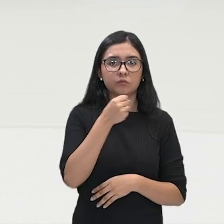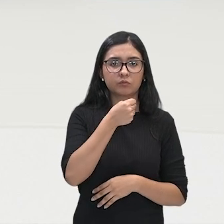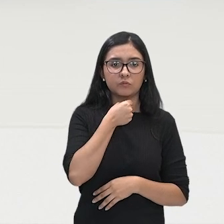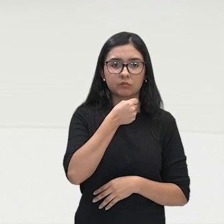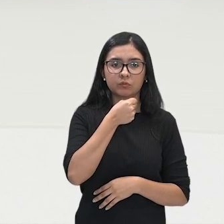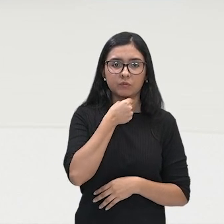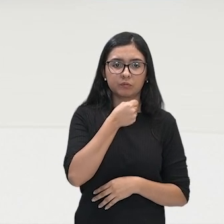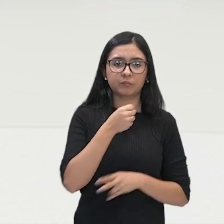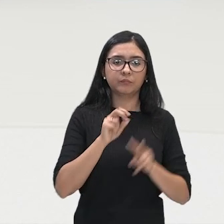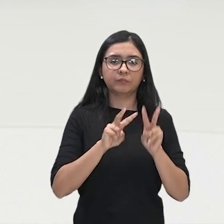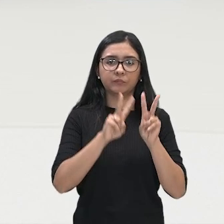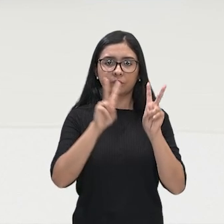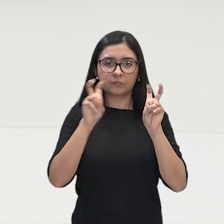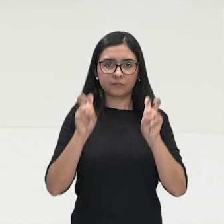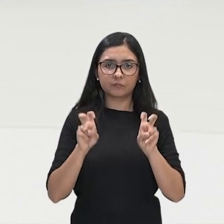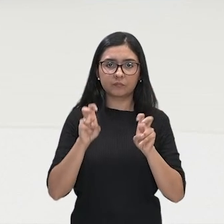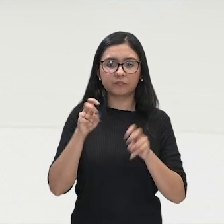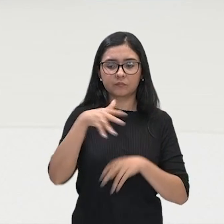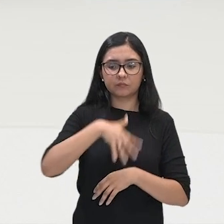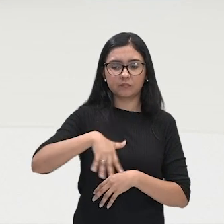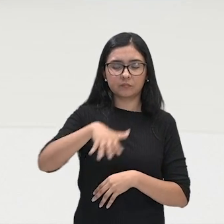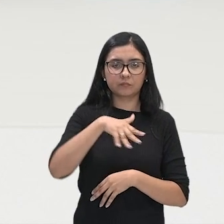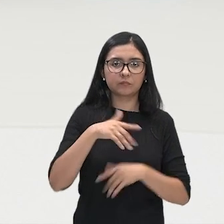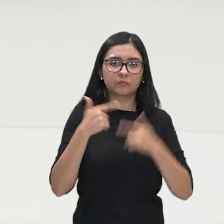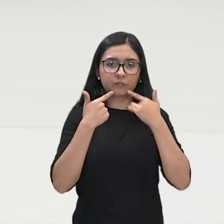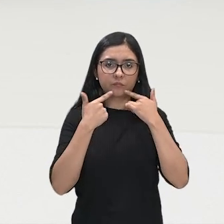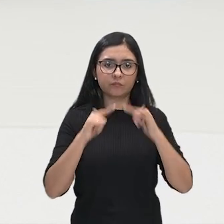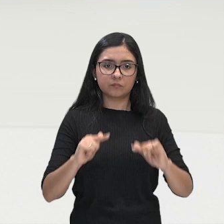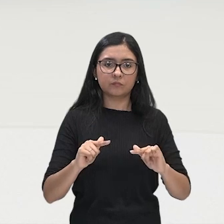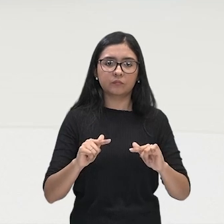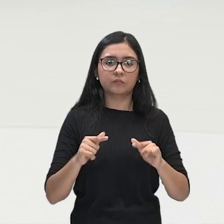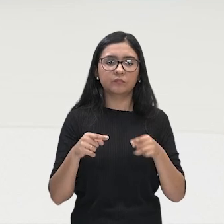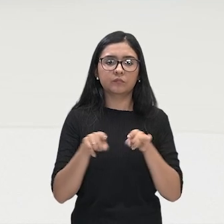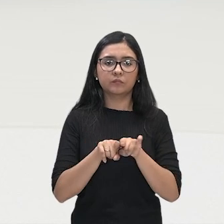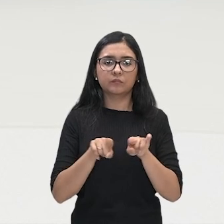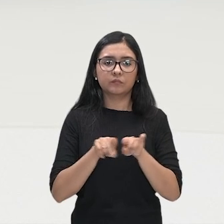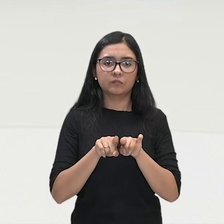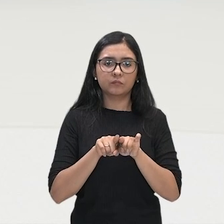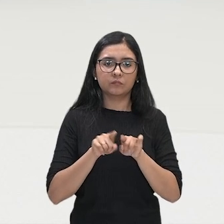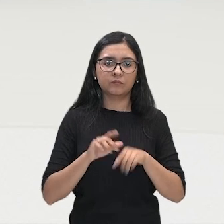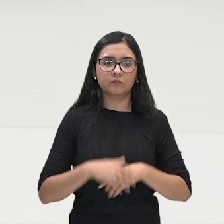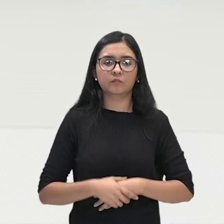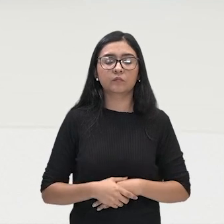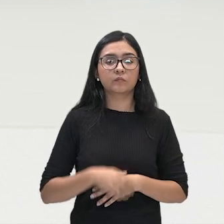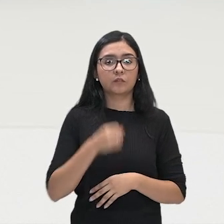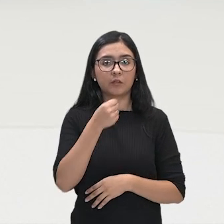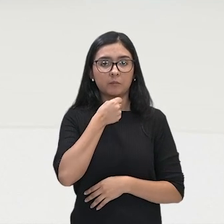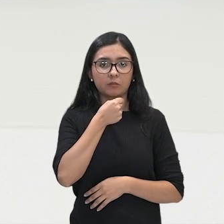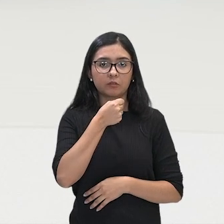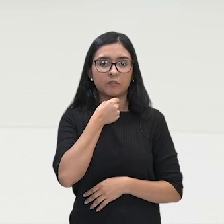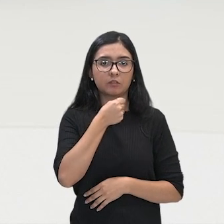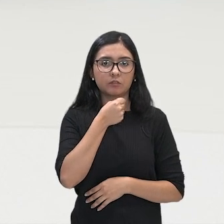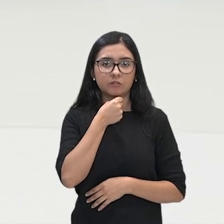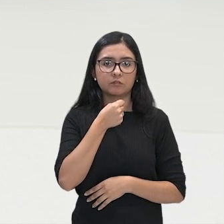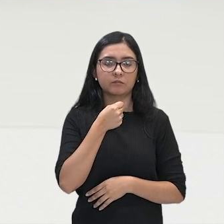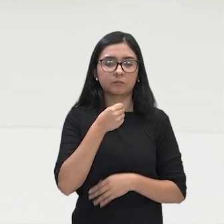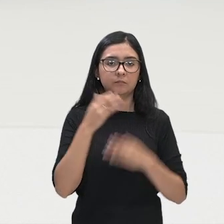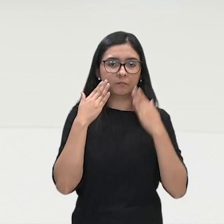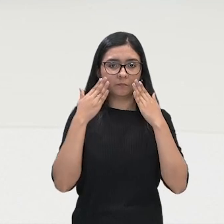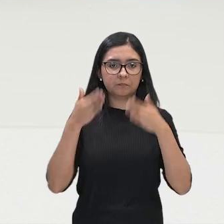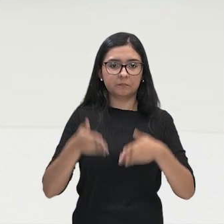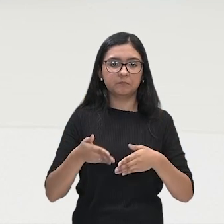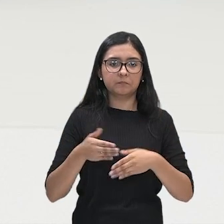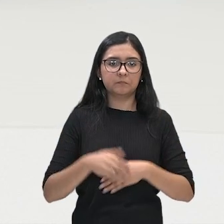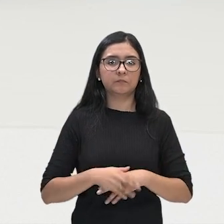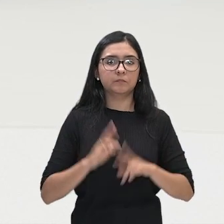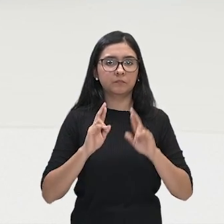a temática jornalística, né, a linguagem, e vimos a reportagem de modo especial.